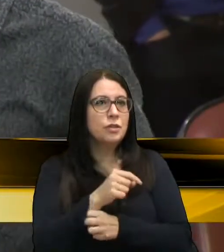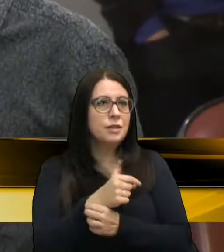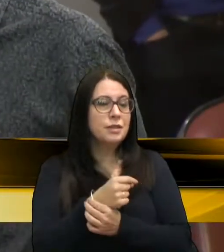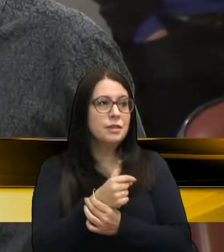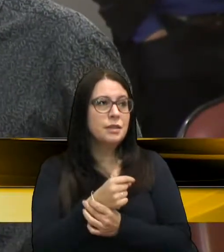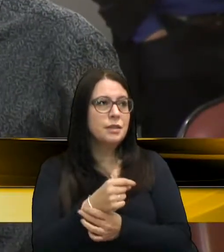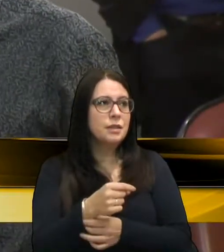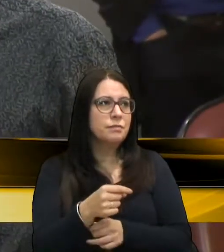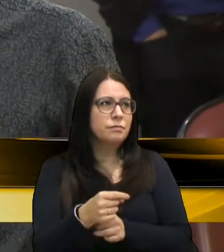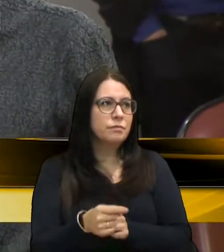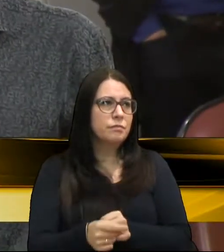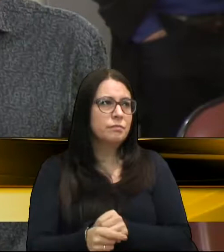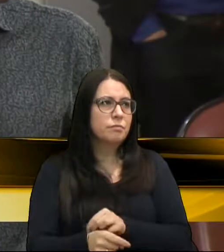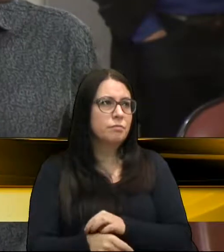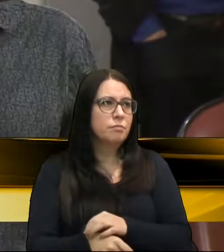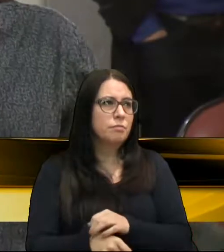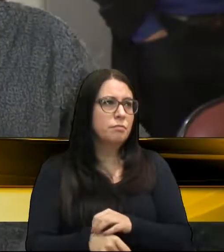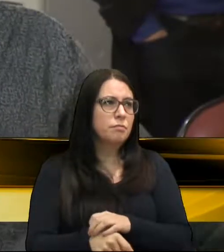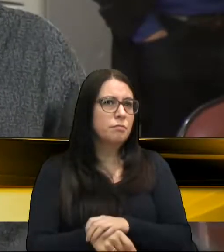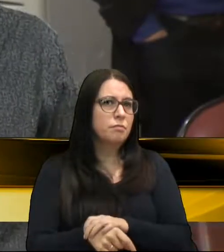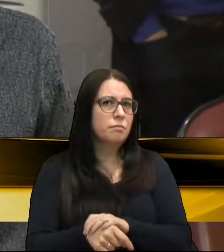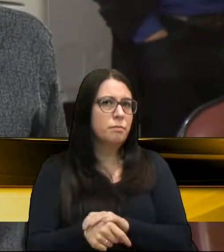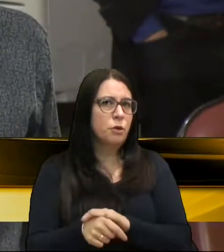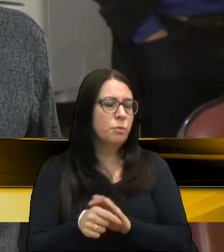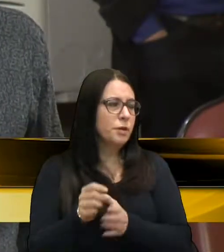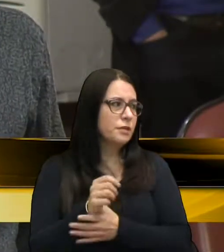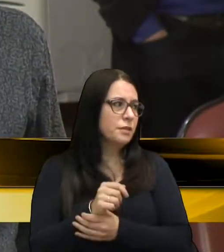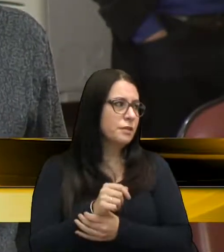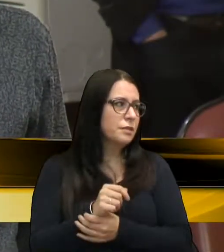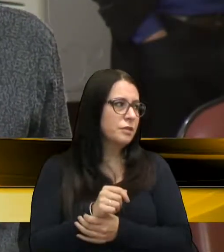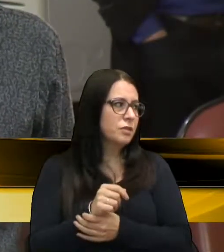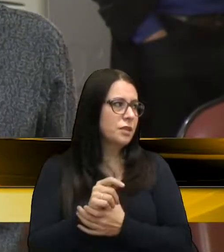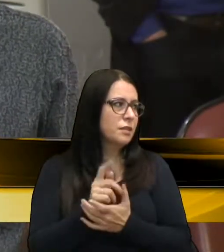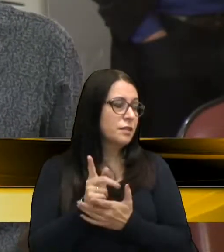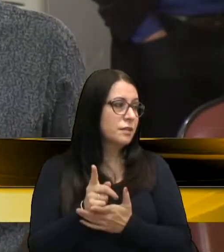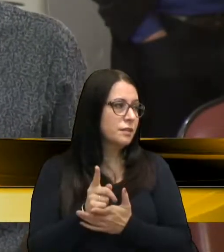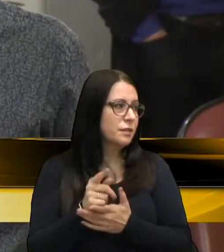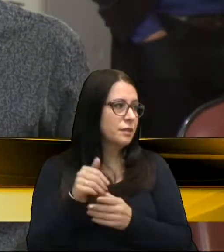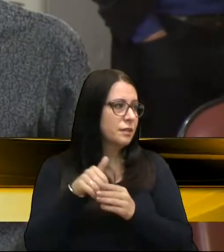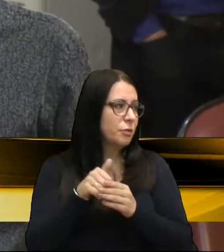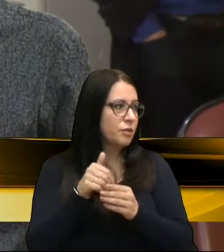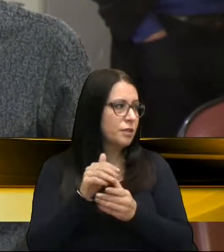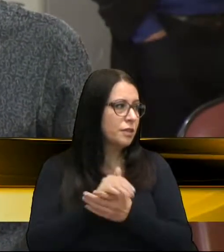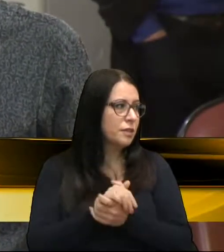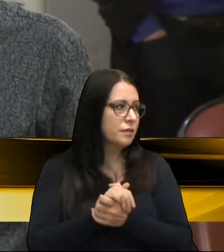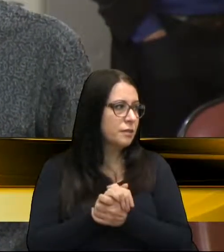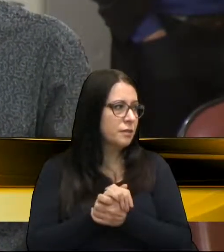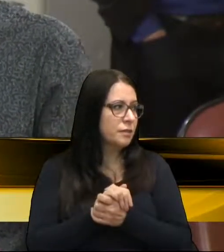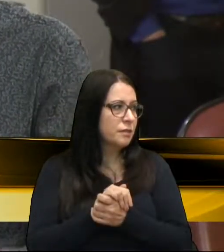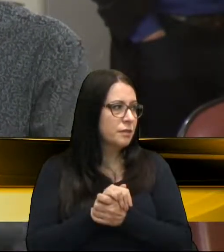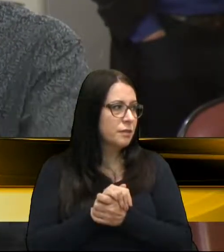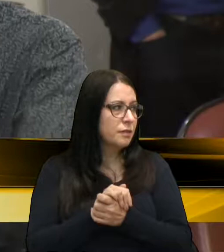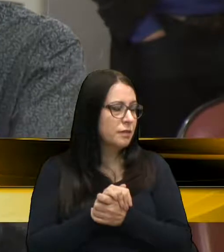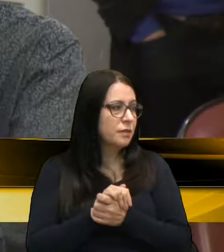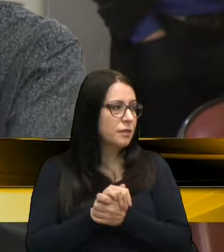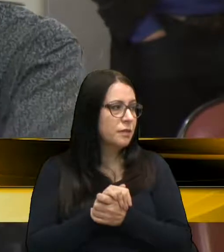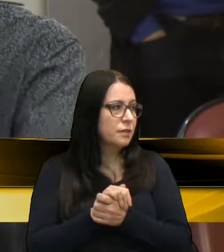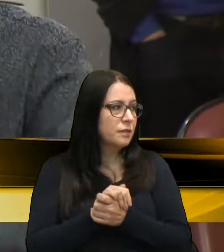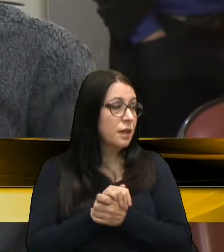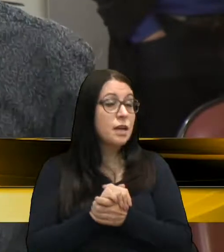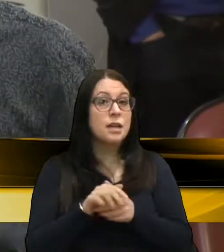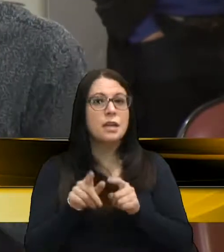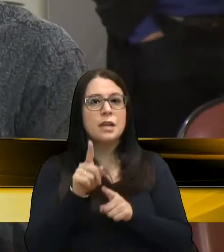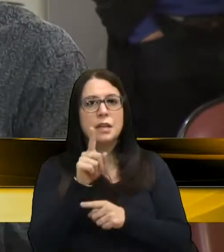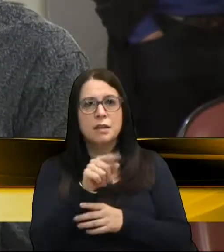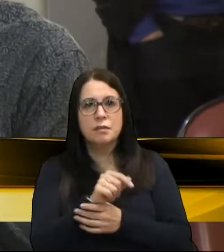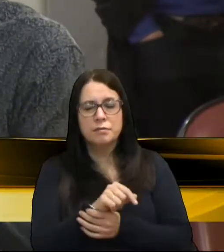quem ainda? Agora é nos peixes. Para declarar o voto. Então, por favor, deixa a cidade andar sozinha, que ela se